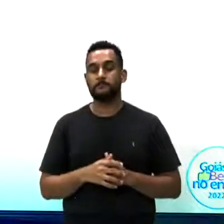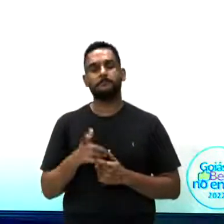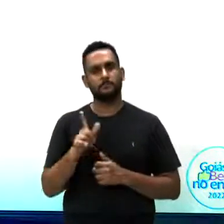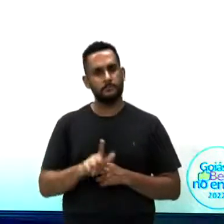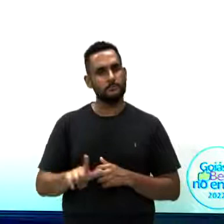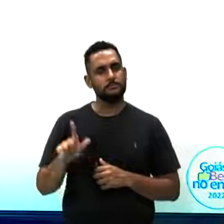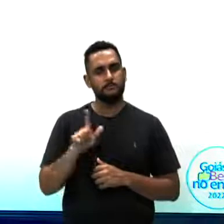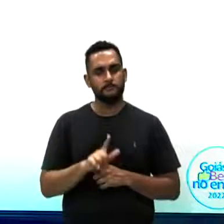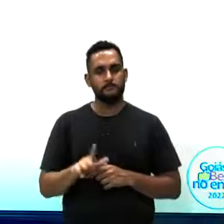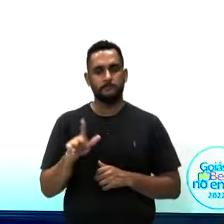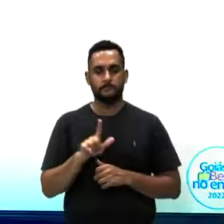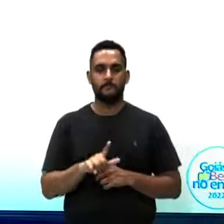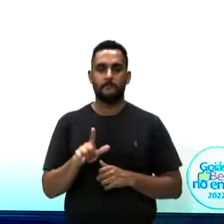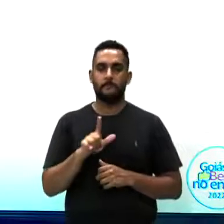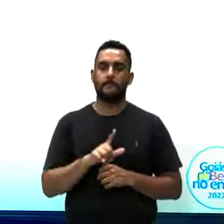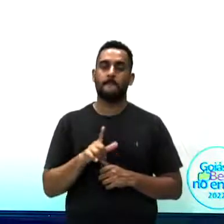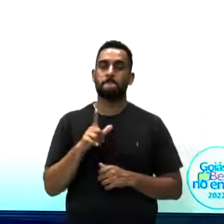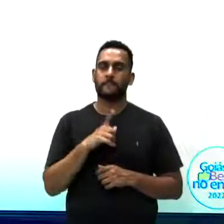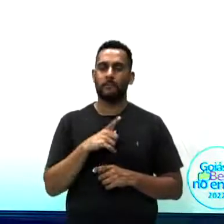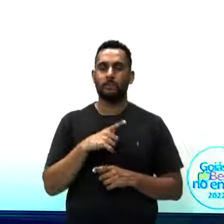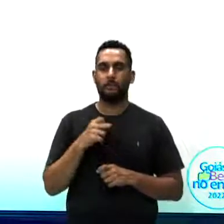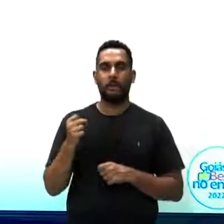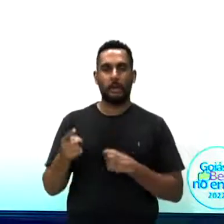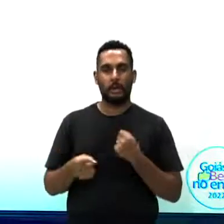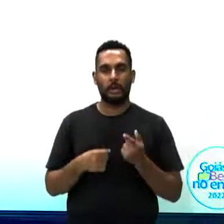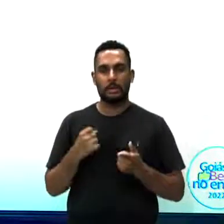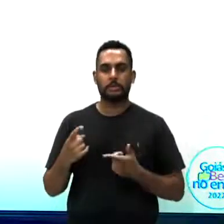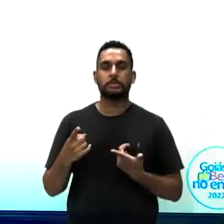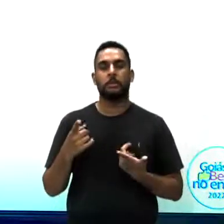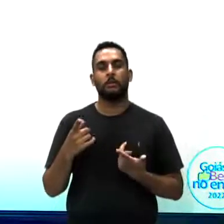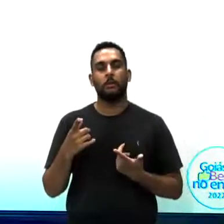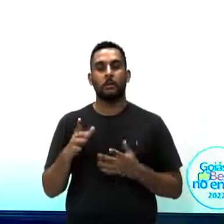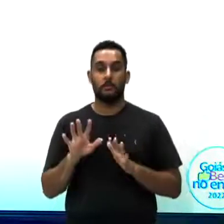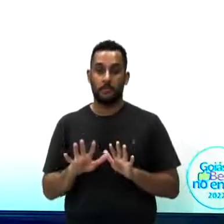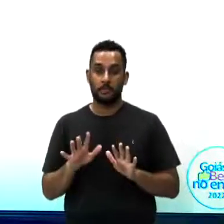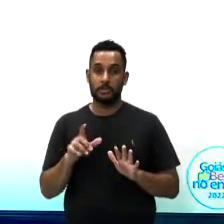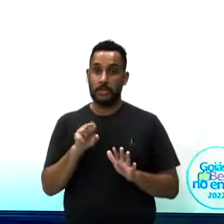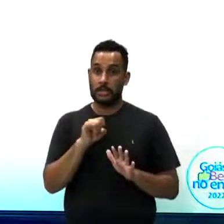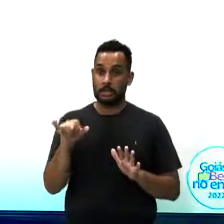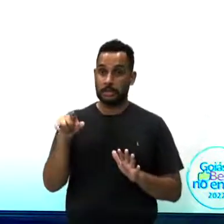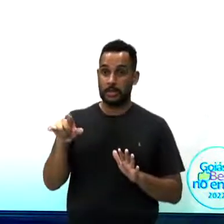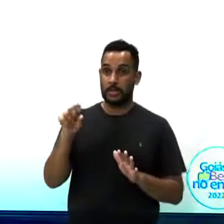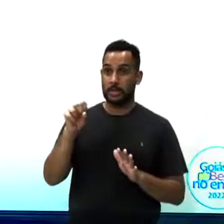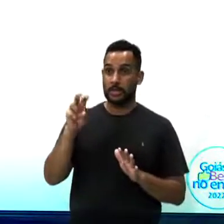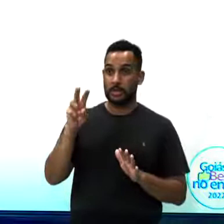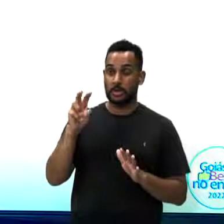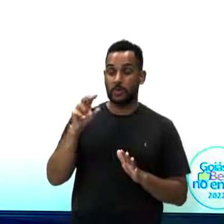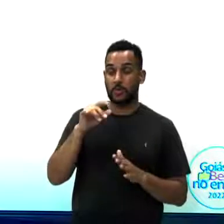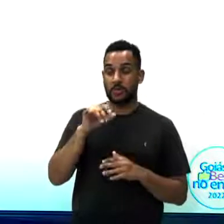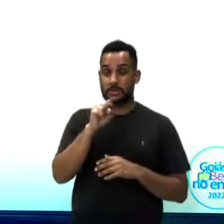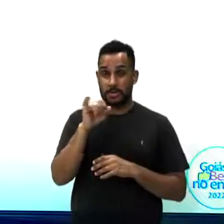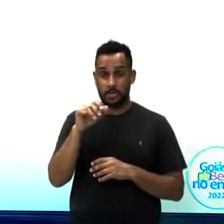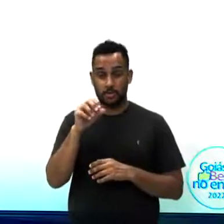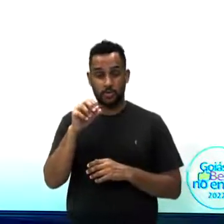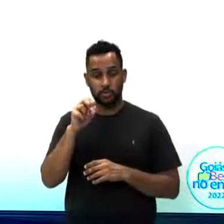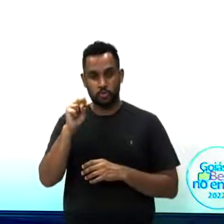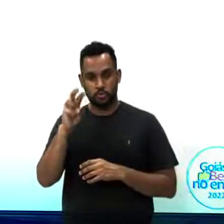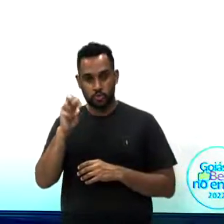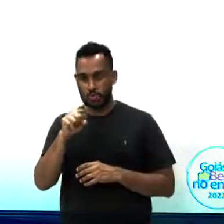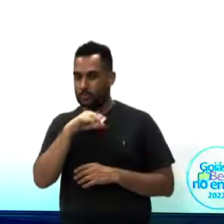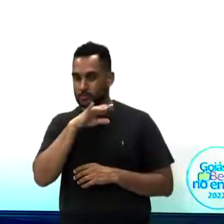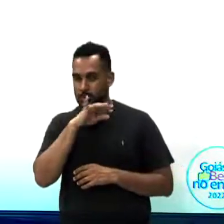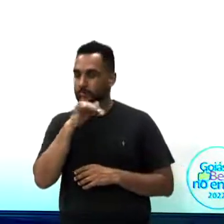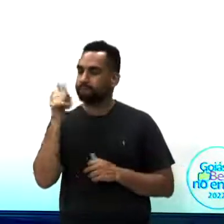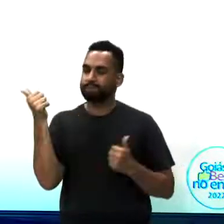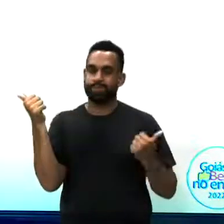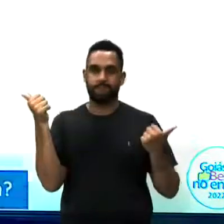que existem as críticas sobre o SUS, mas se é ruim com ele, pior sem ele, e muito pior sem ele, tá?